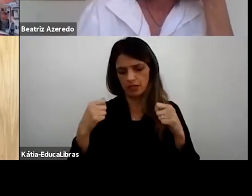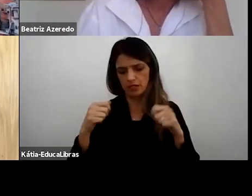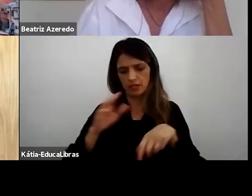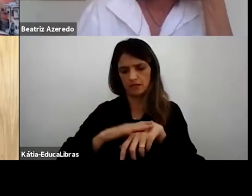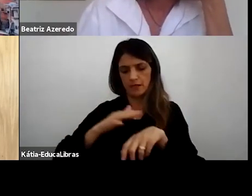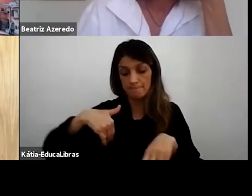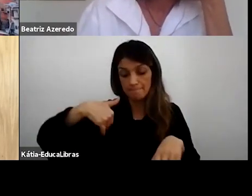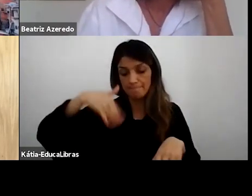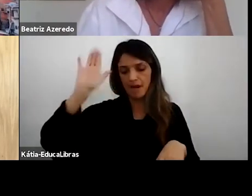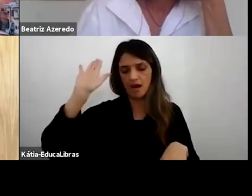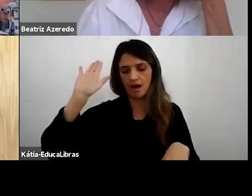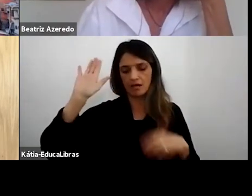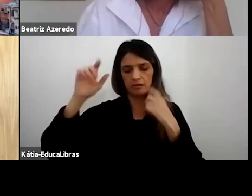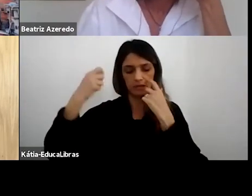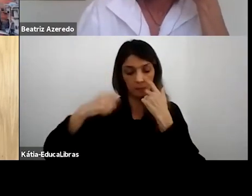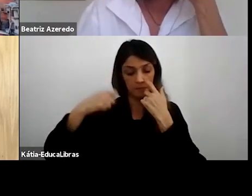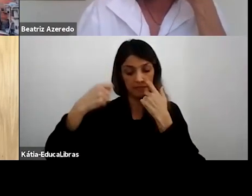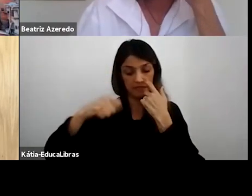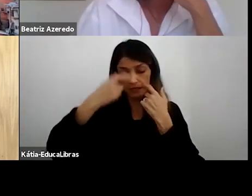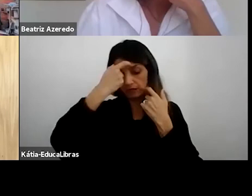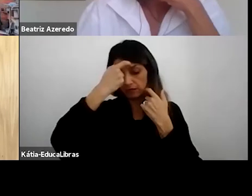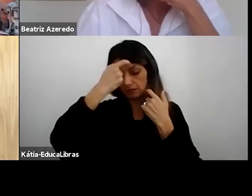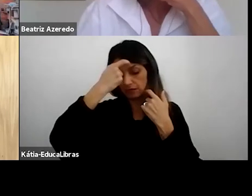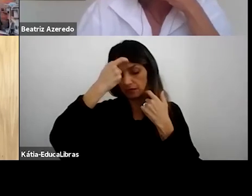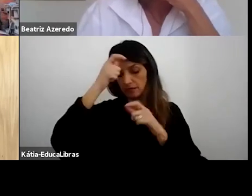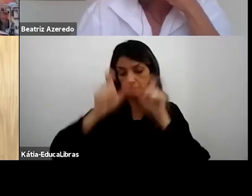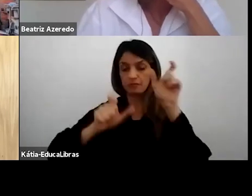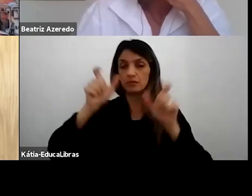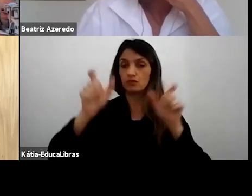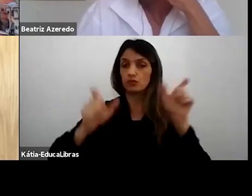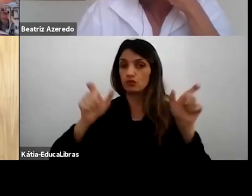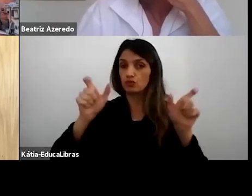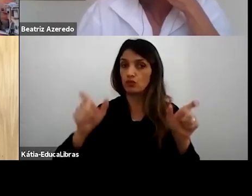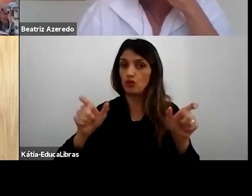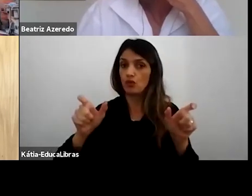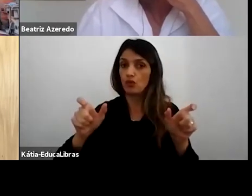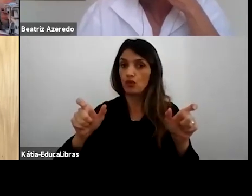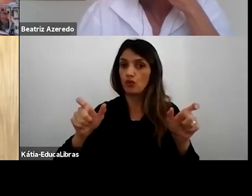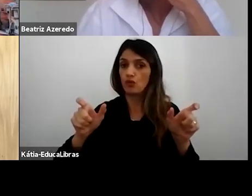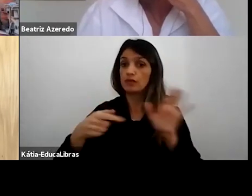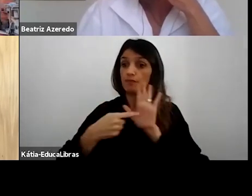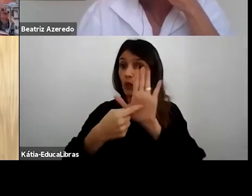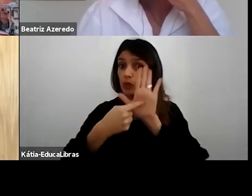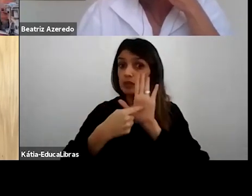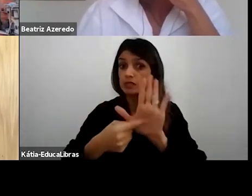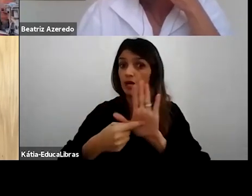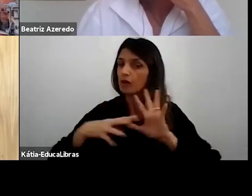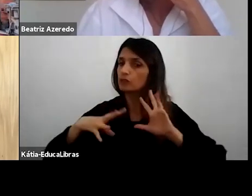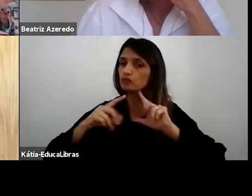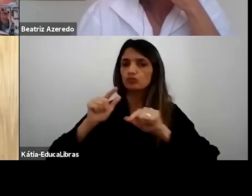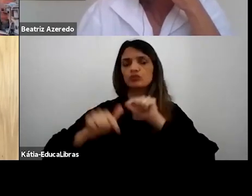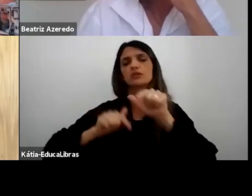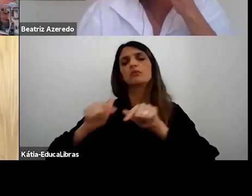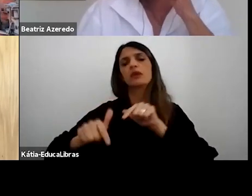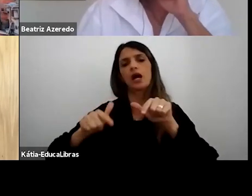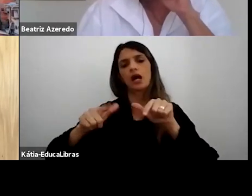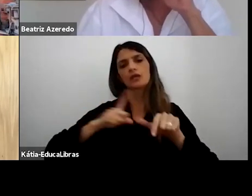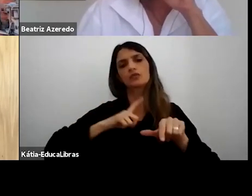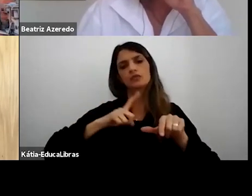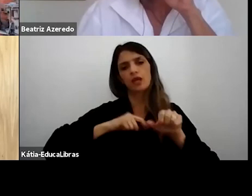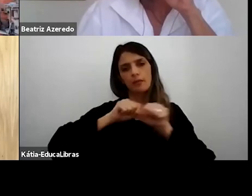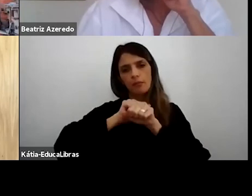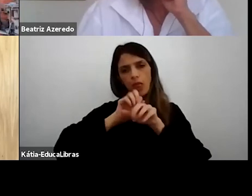Então, é isso que a gente precisa conscientizar as pessoas, né? A gente tem, todos os nossos atos têm reflexos, né? E